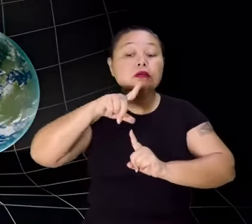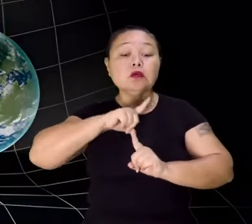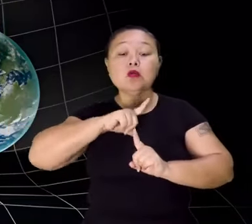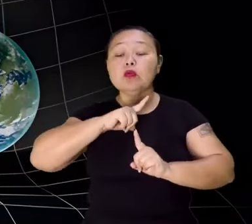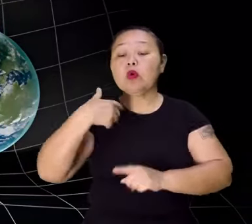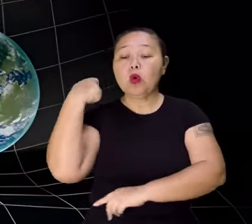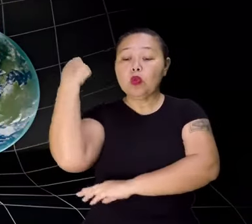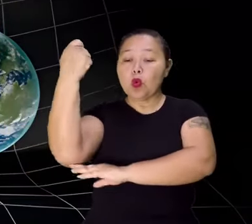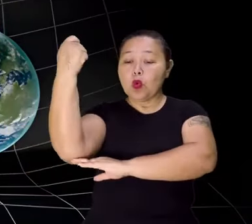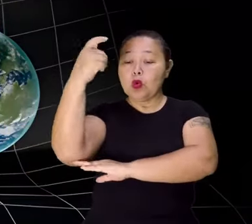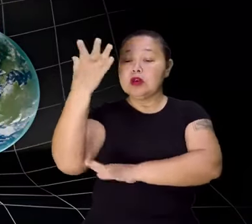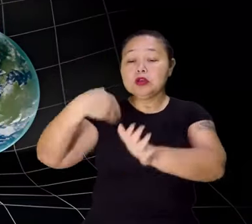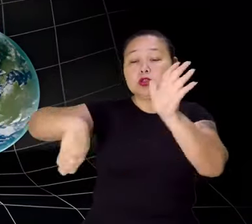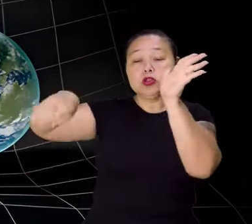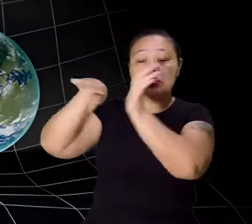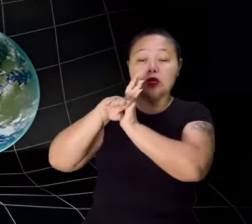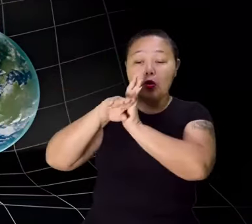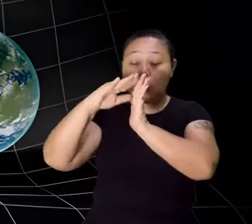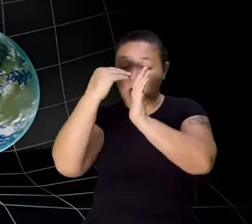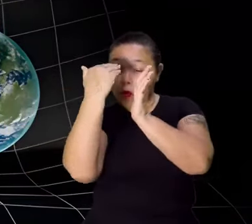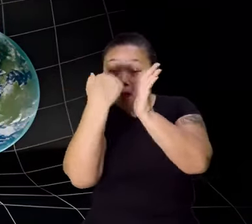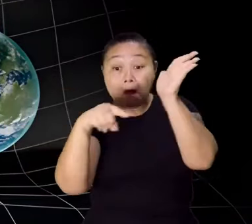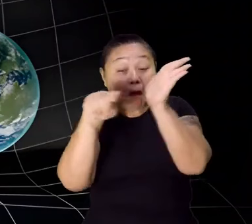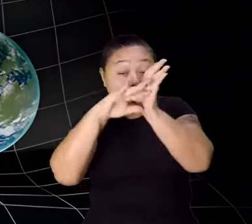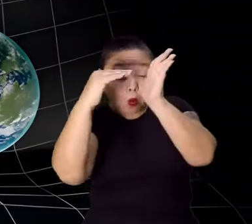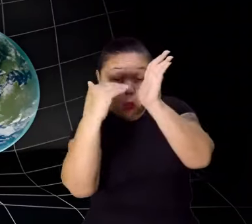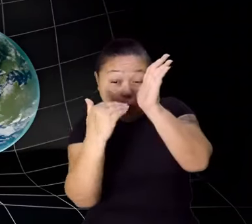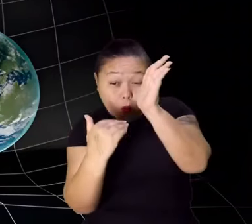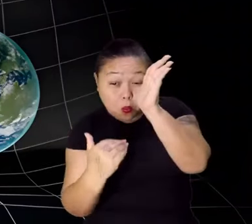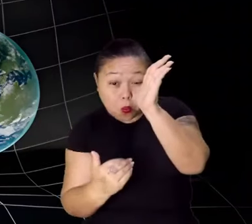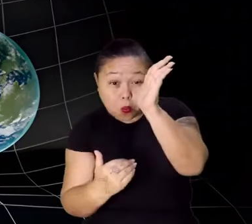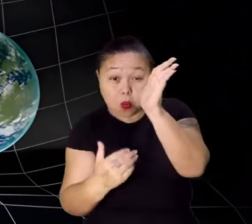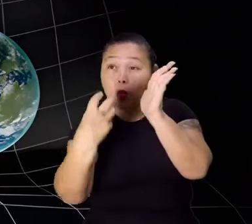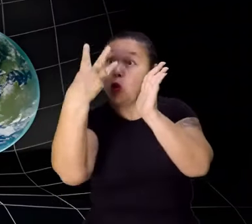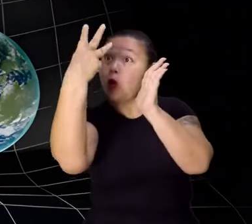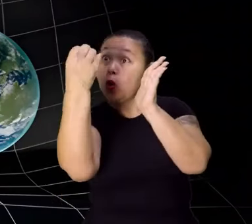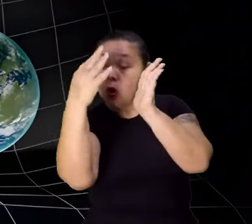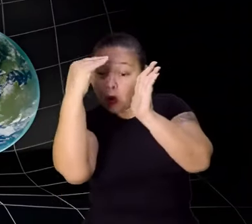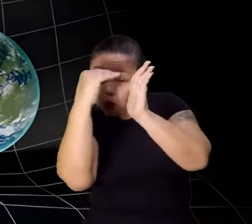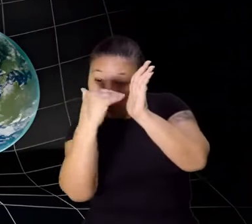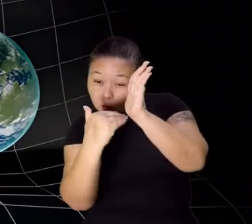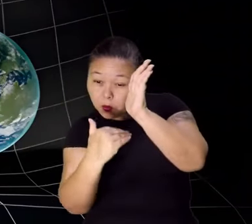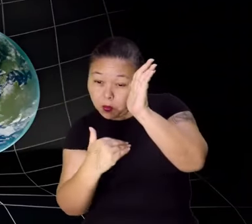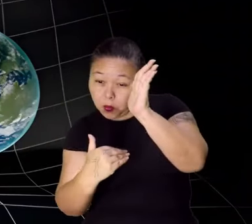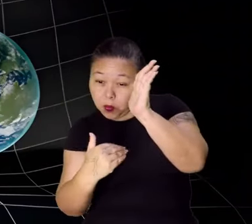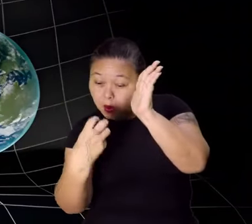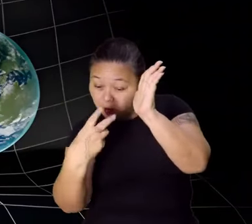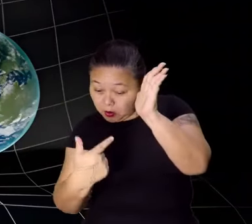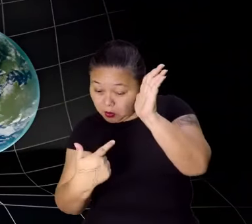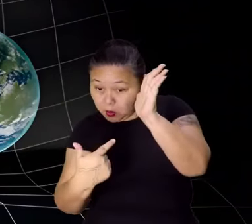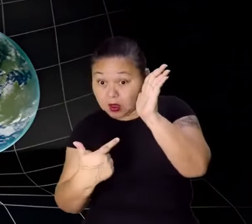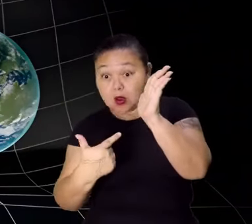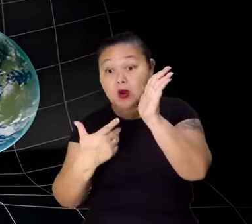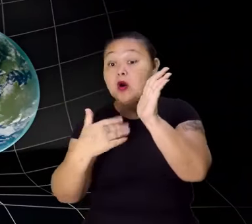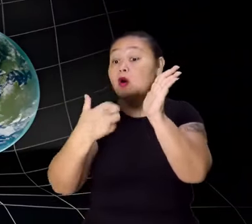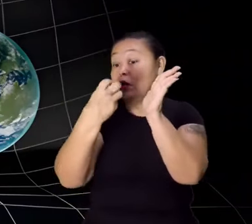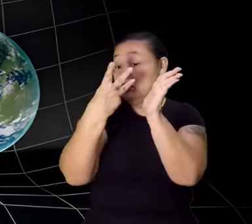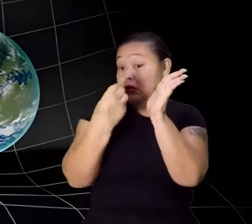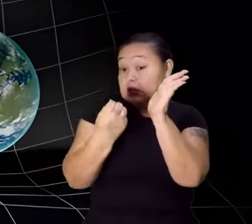ver o Grande do Sul que chega lá a 2 graus Celsius, você imagina de 36 para 2 ou de 36 para 50?